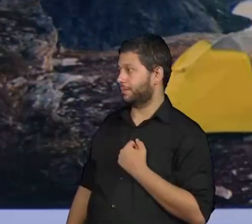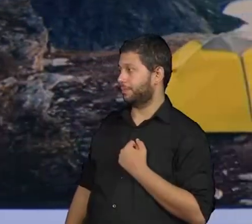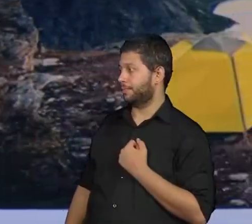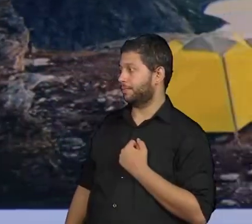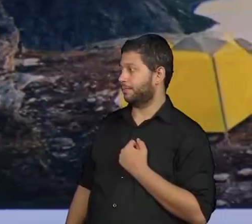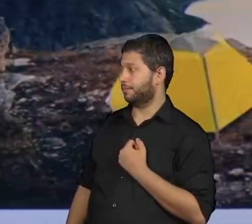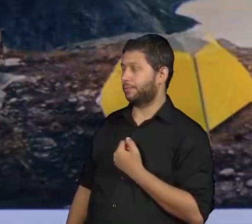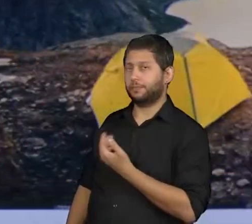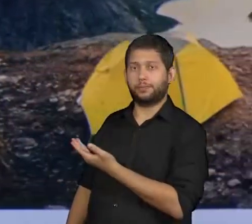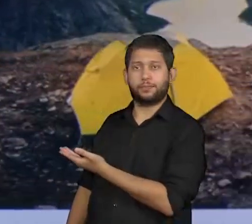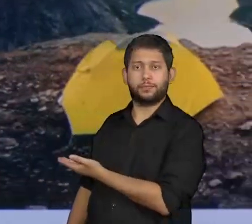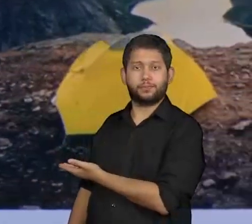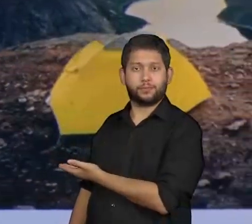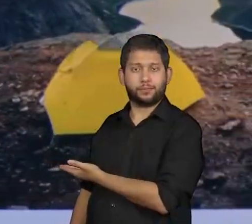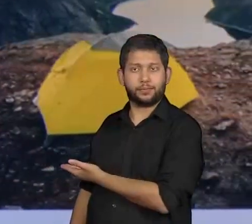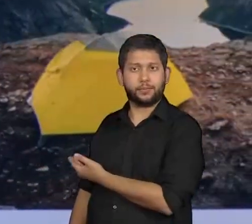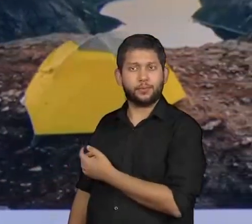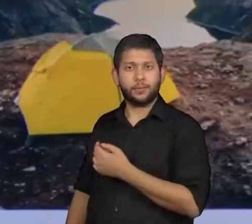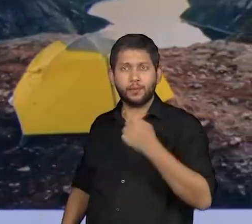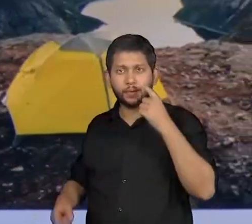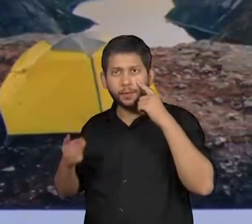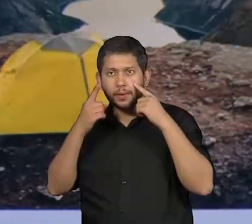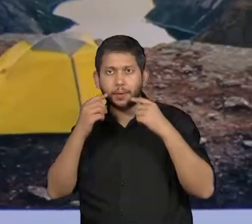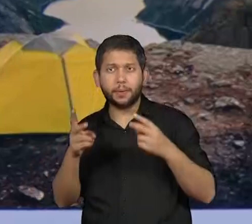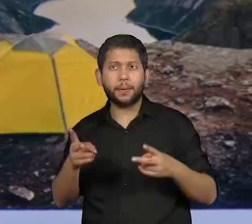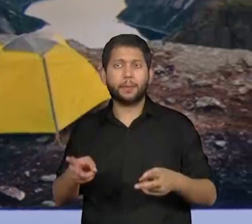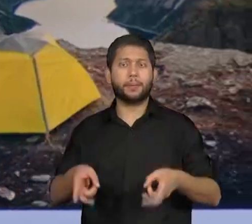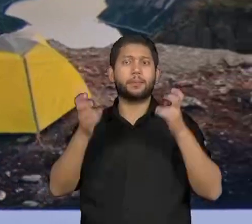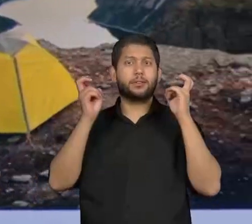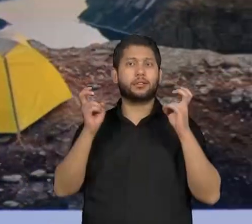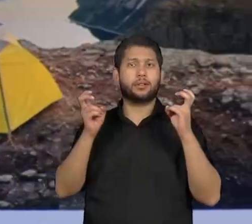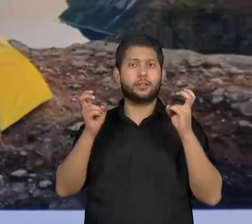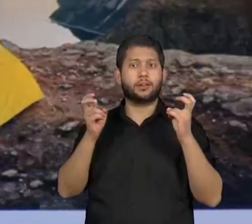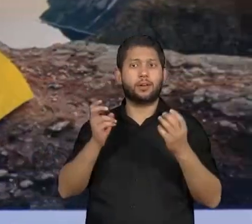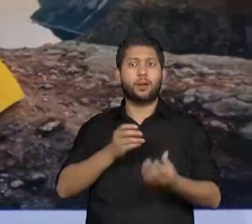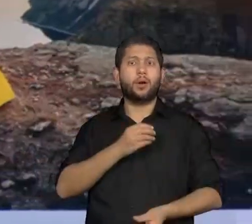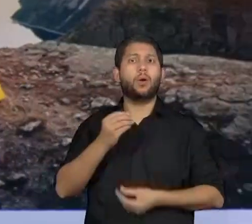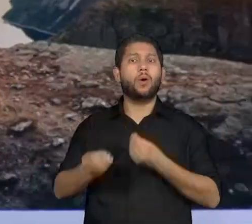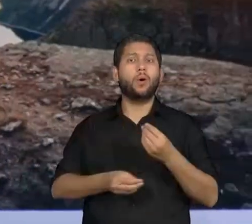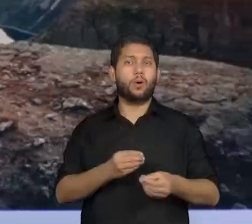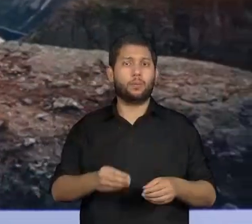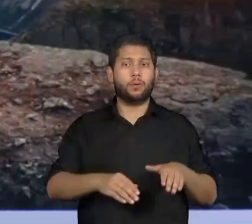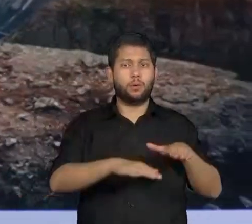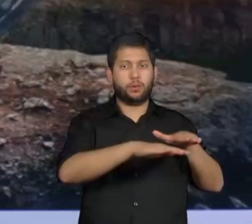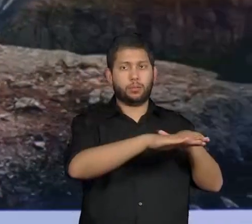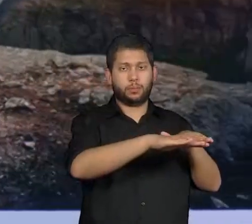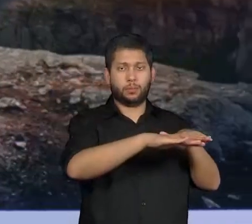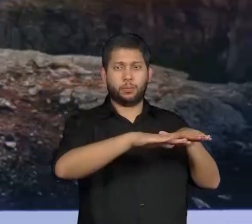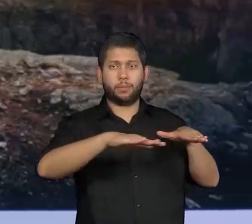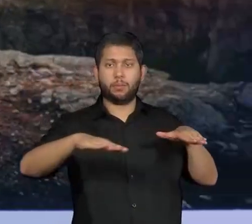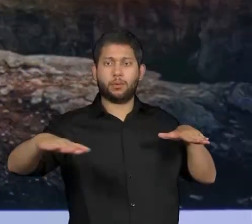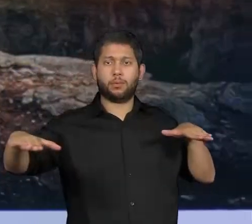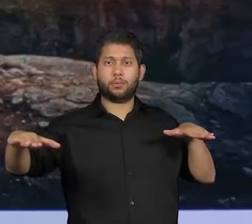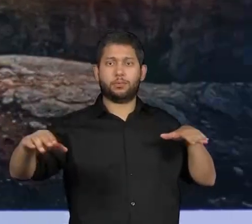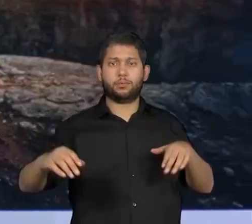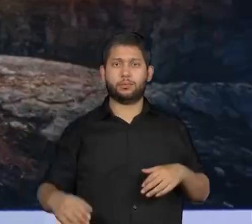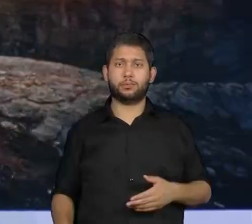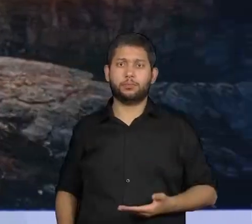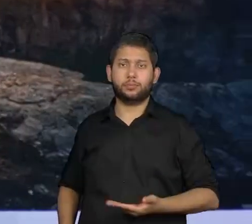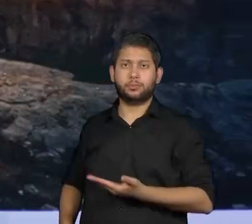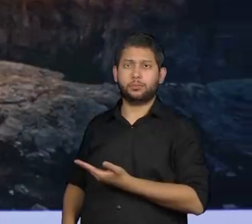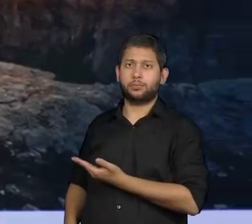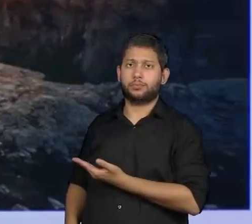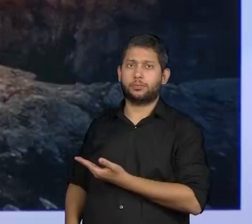para a gente e vocês vão começar a perceber aí como que o planalto é e a diferença do planalto para